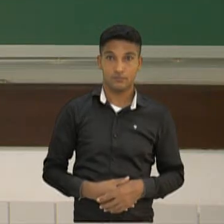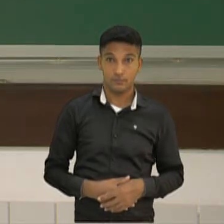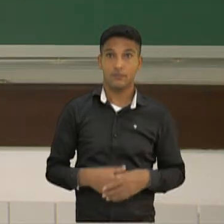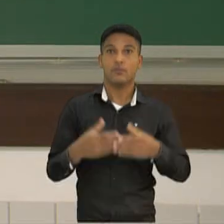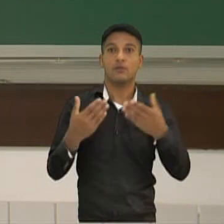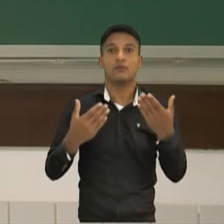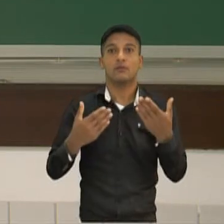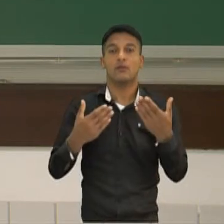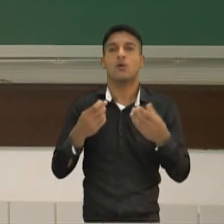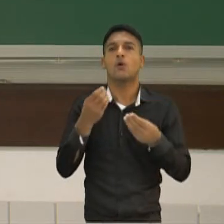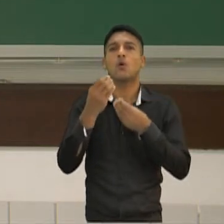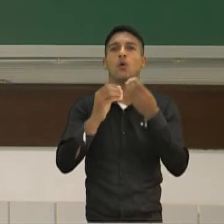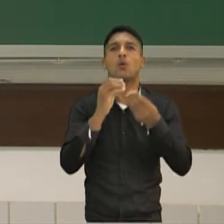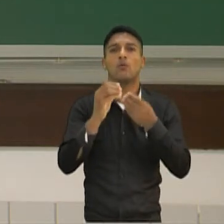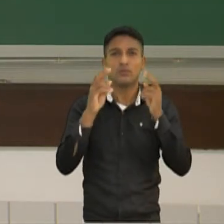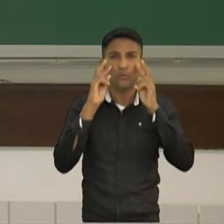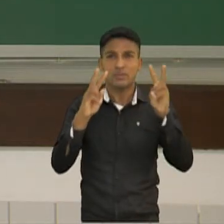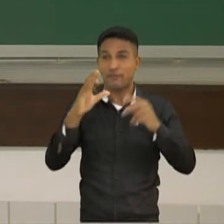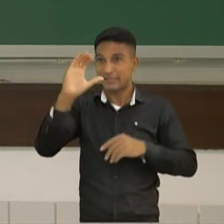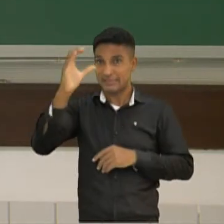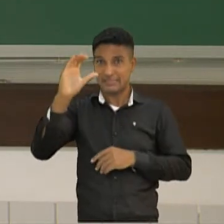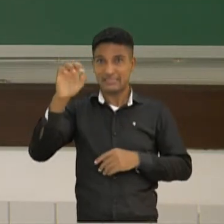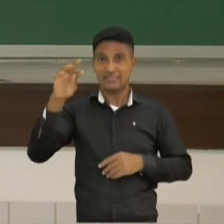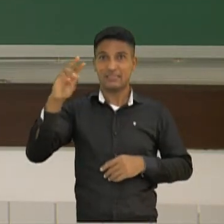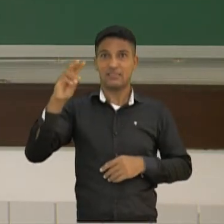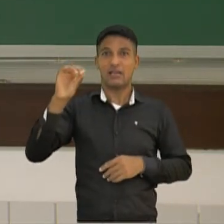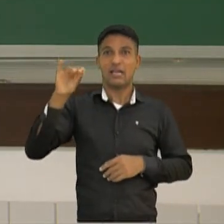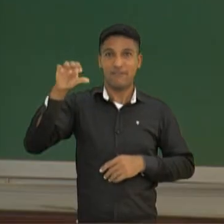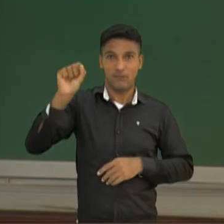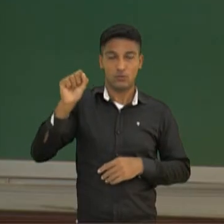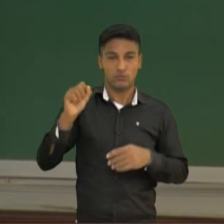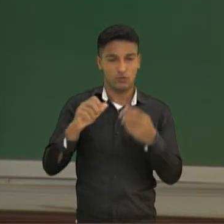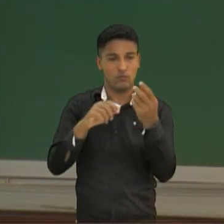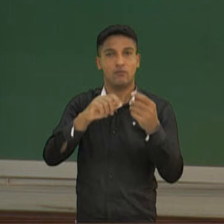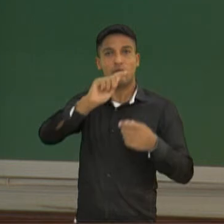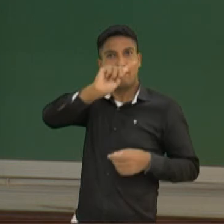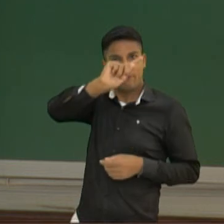E aí, o que eu tenho que observar? Olha lá, esse